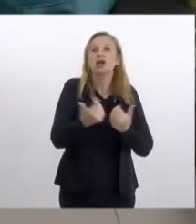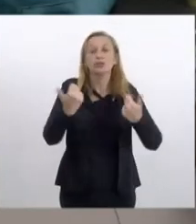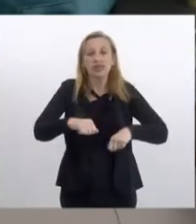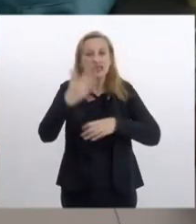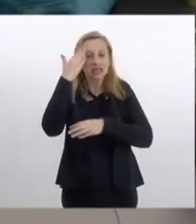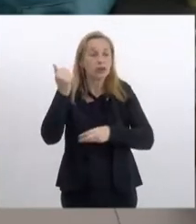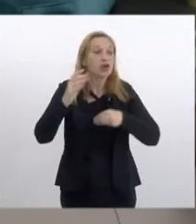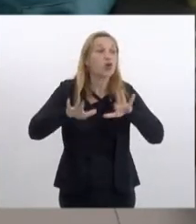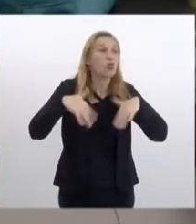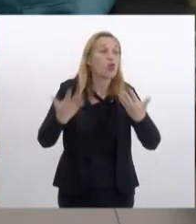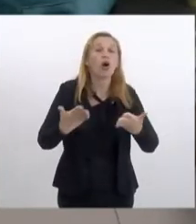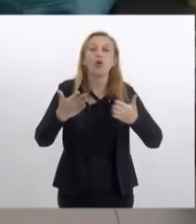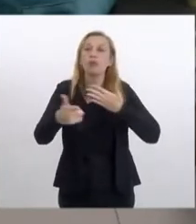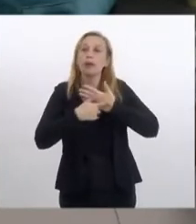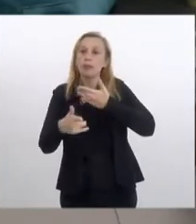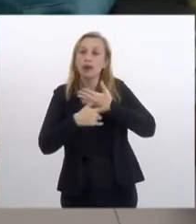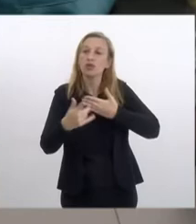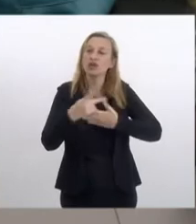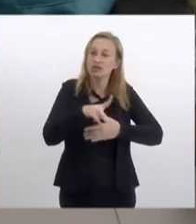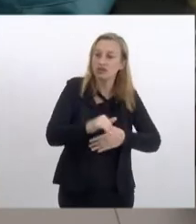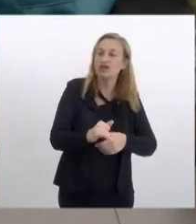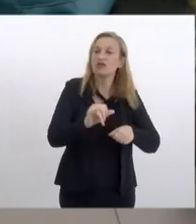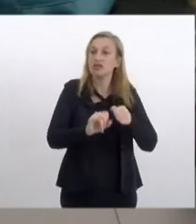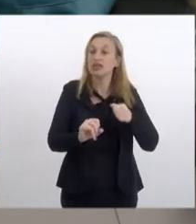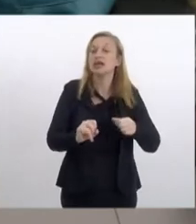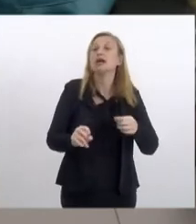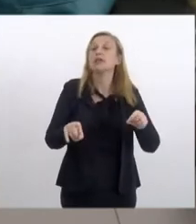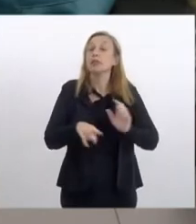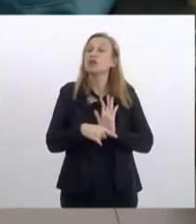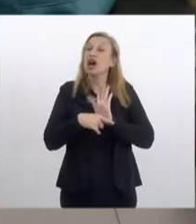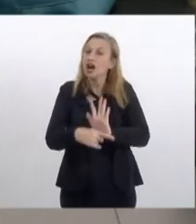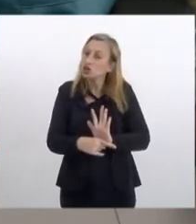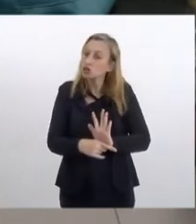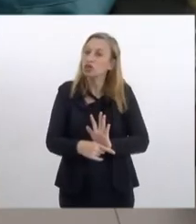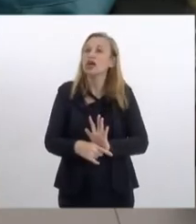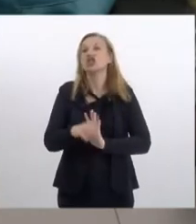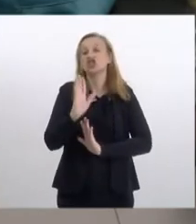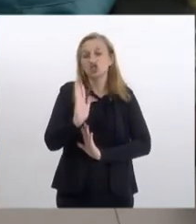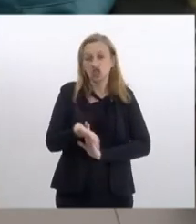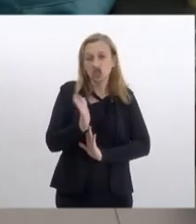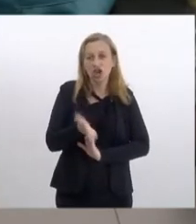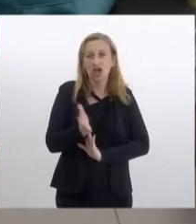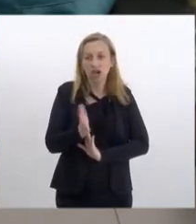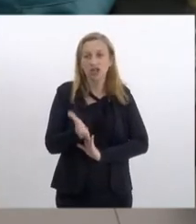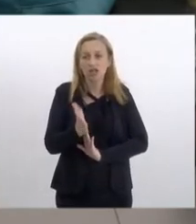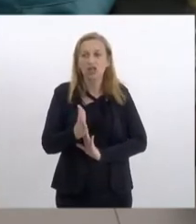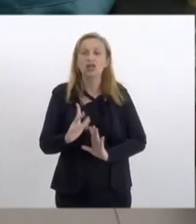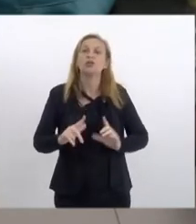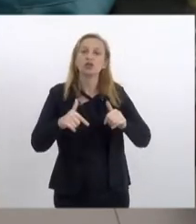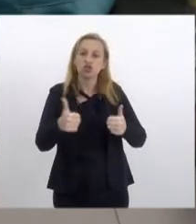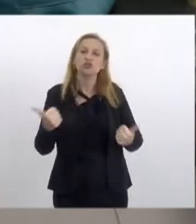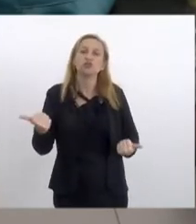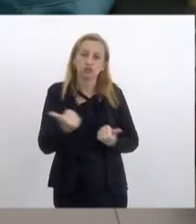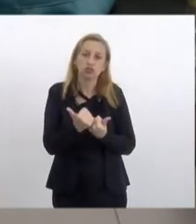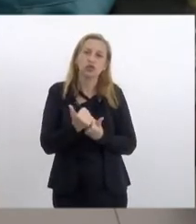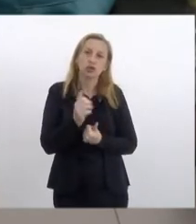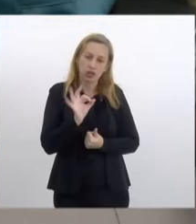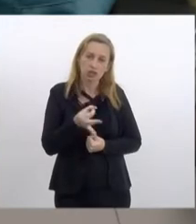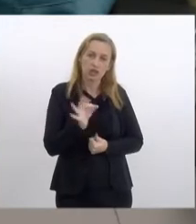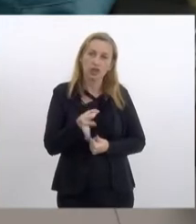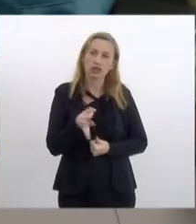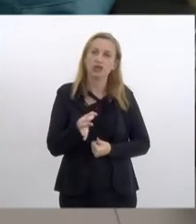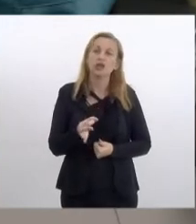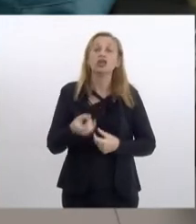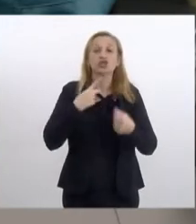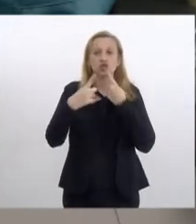saber qual é o papel que ele vai exercer para poder colaborar, porque isso já é uma ação colaborativa para isso que a gente